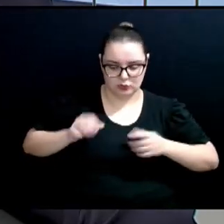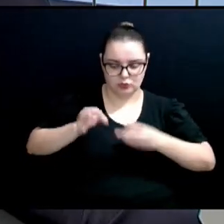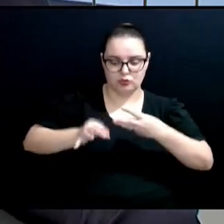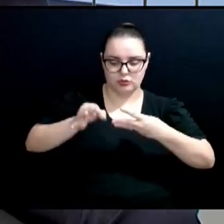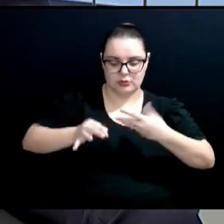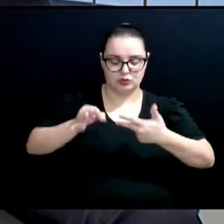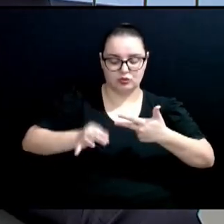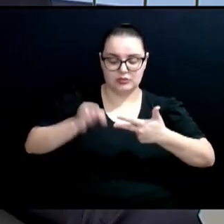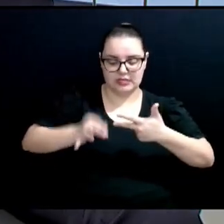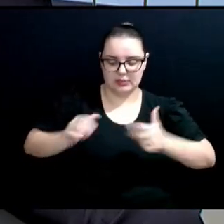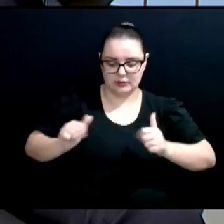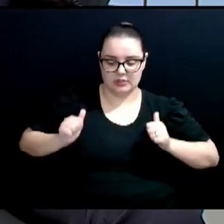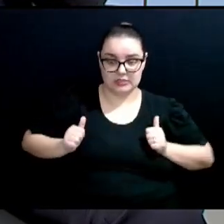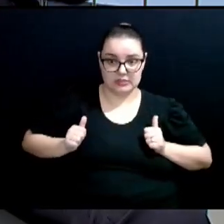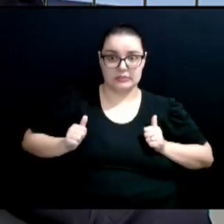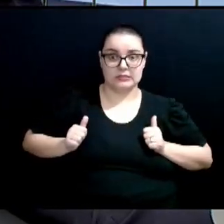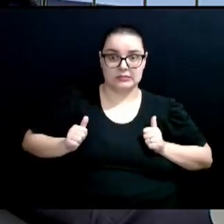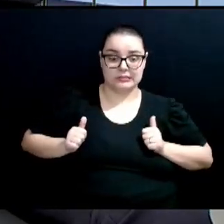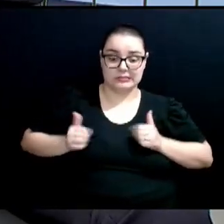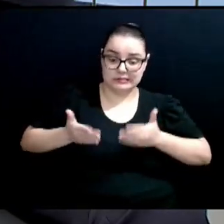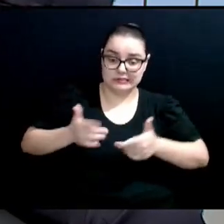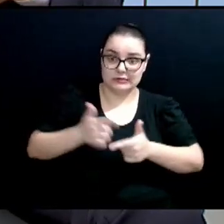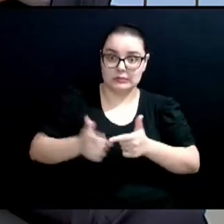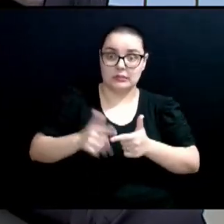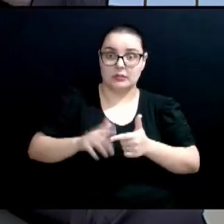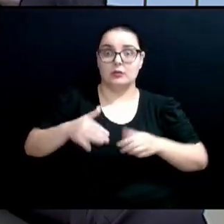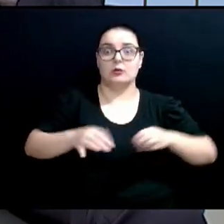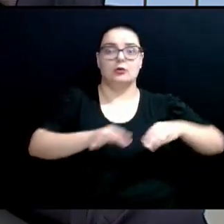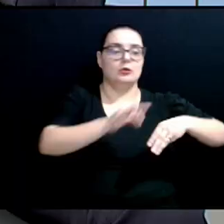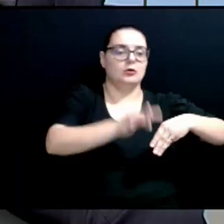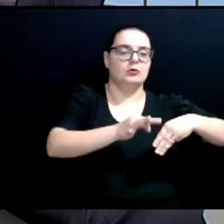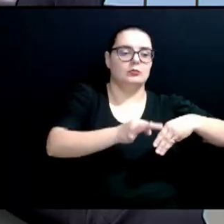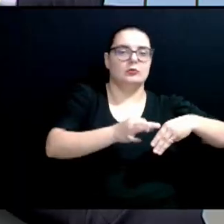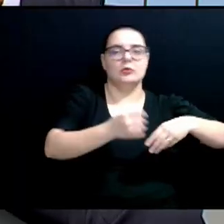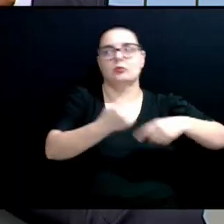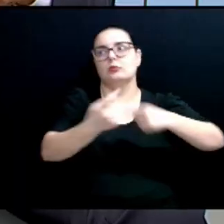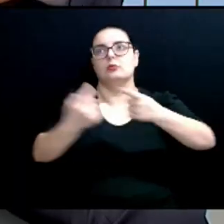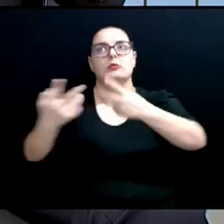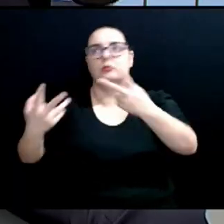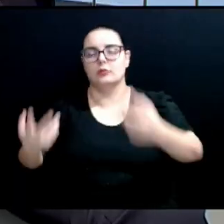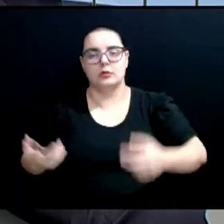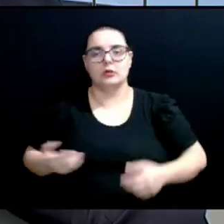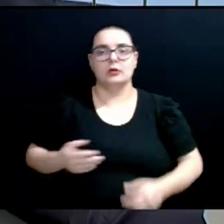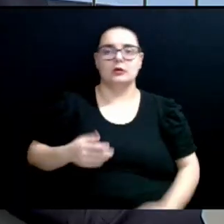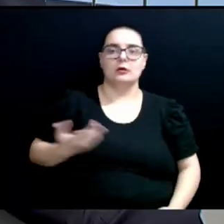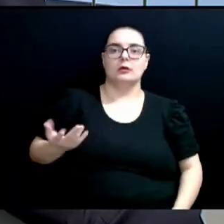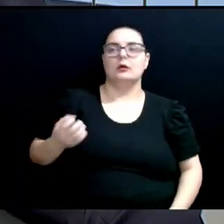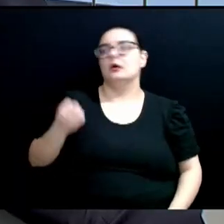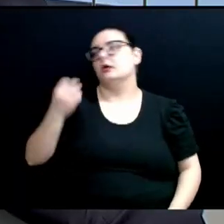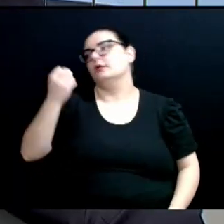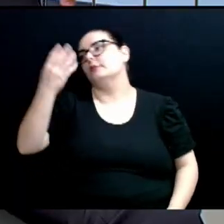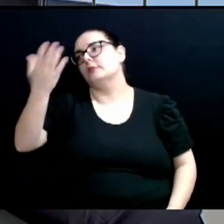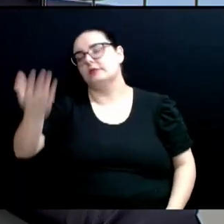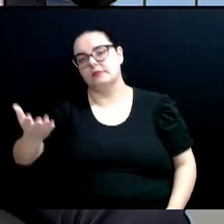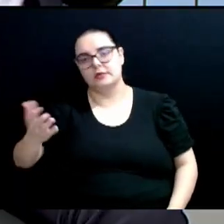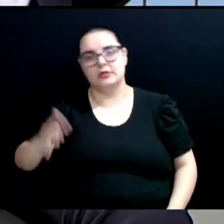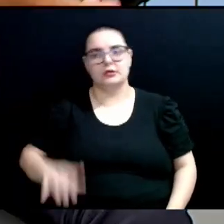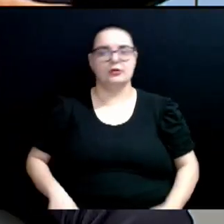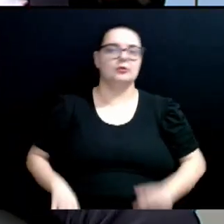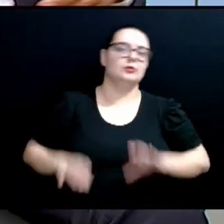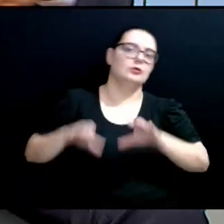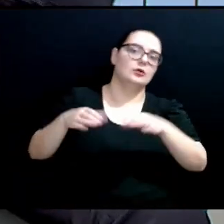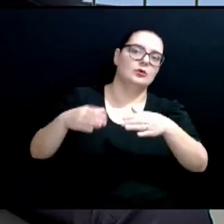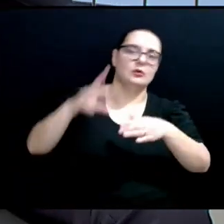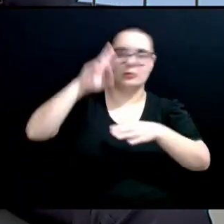quando o ministro A, B ou C está em uma viagem com um grupo de empresários ou